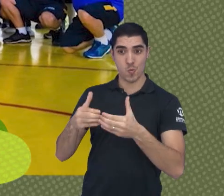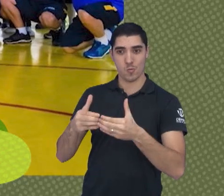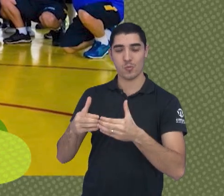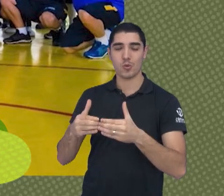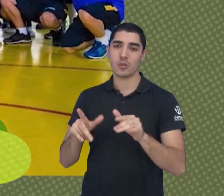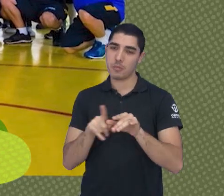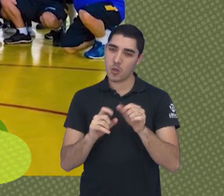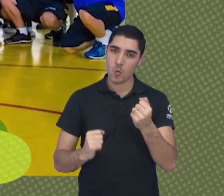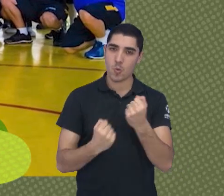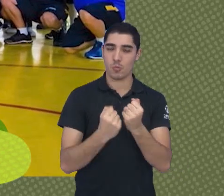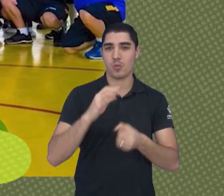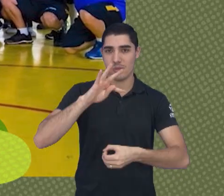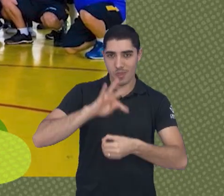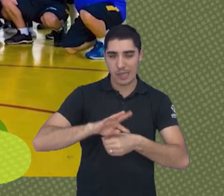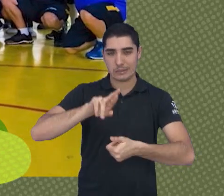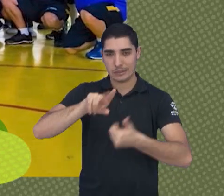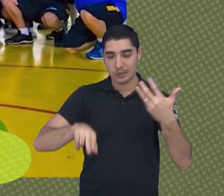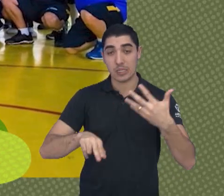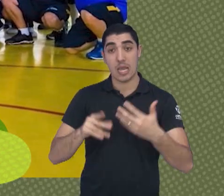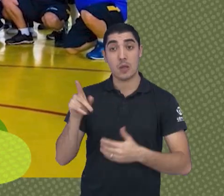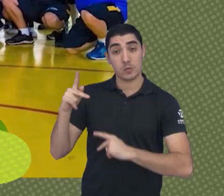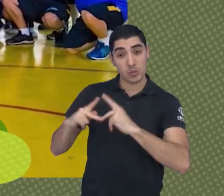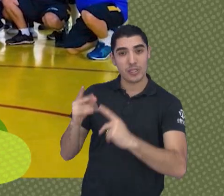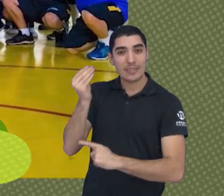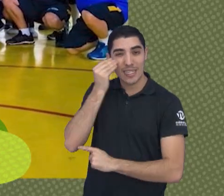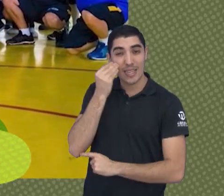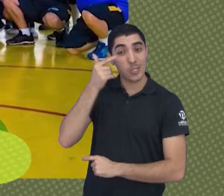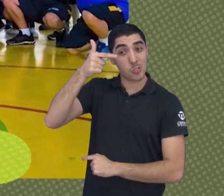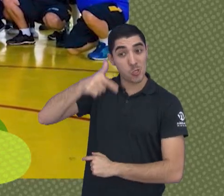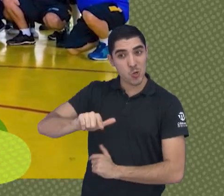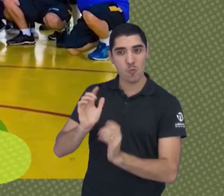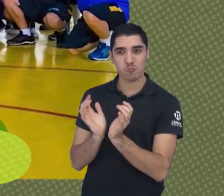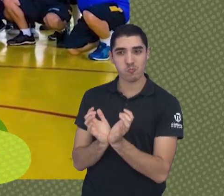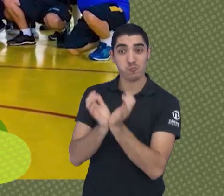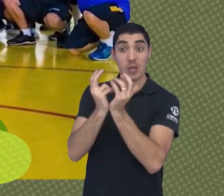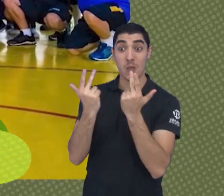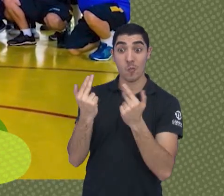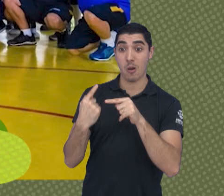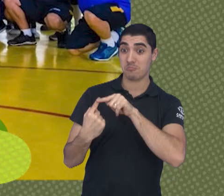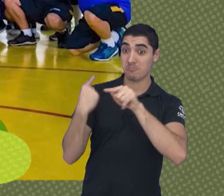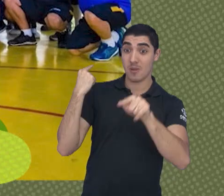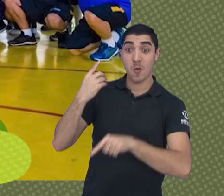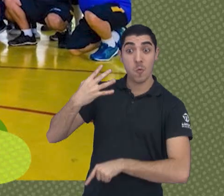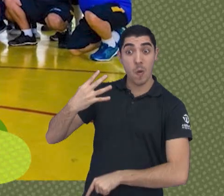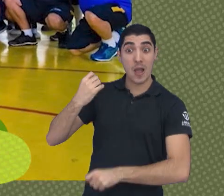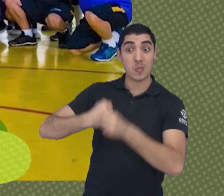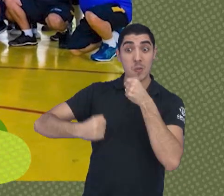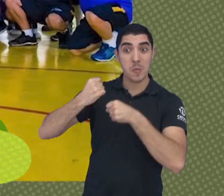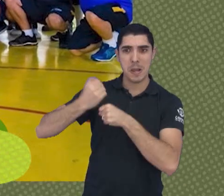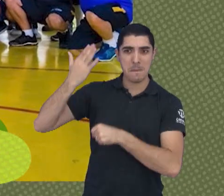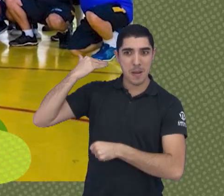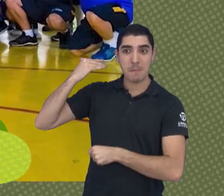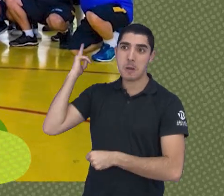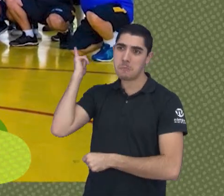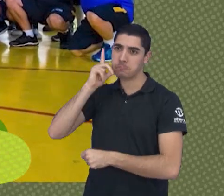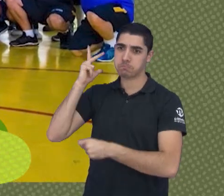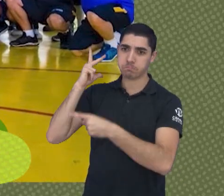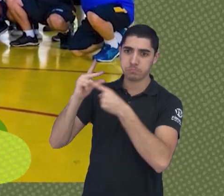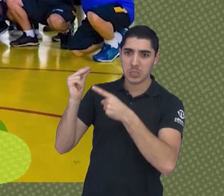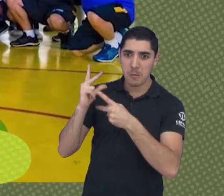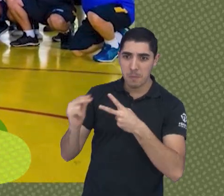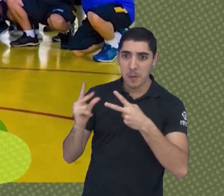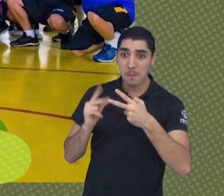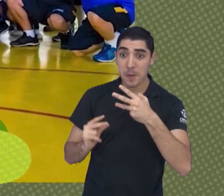apoio à delegação joseense vai tentar repetir o bom desempenho alcançado nas últimas 4 edições, quando sagrou-se campeão